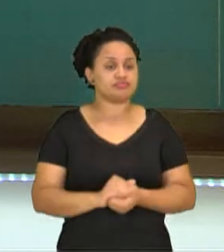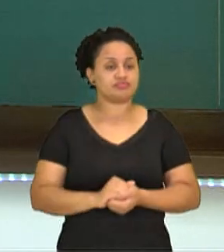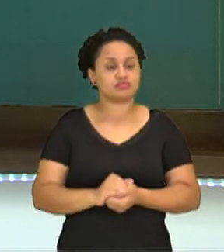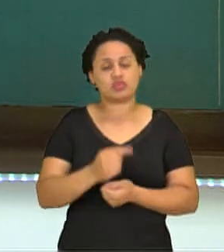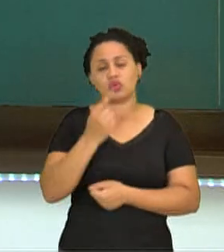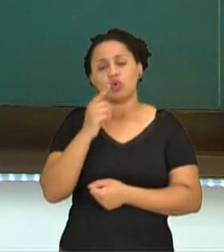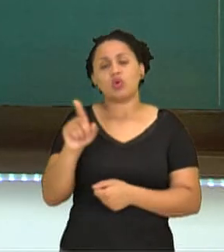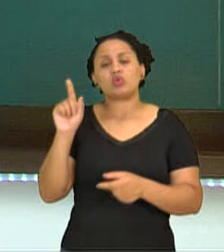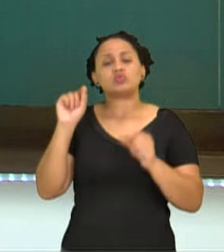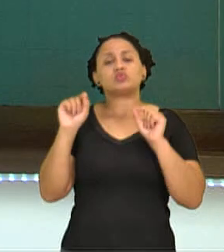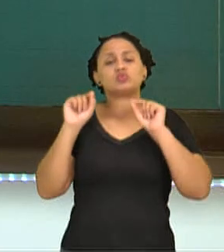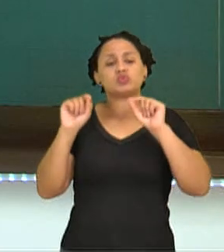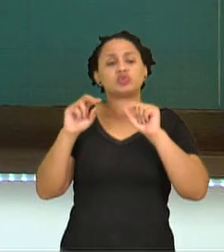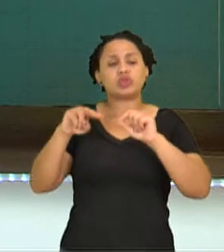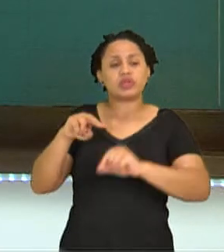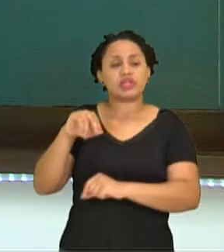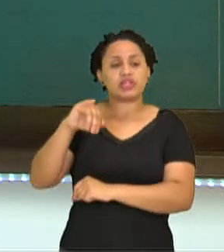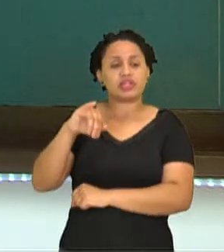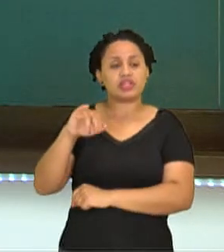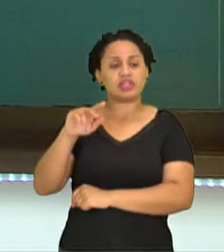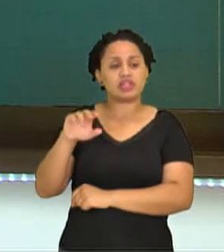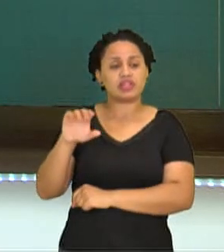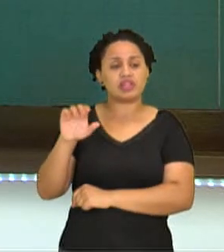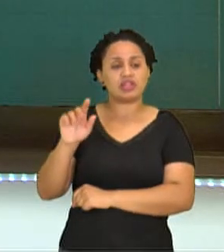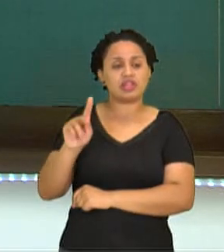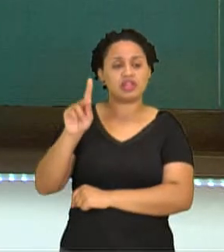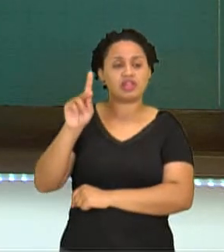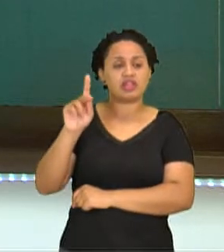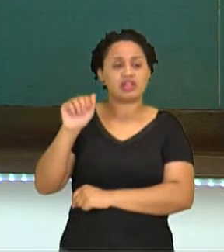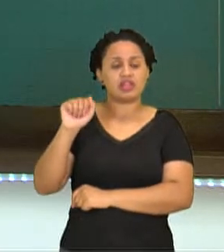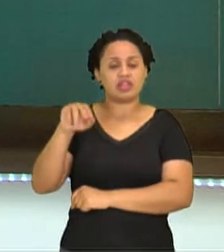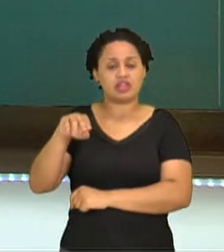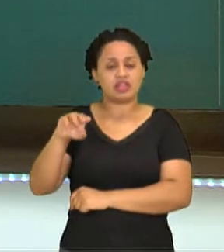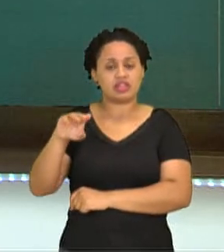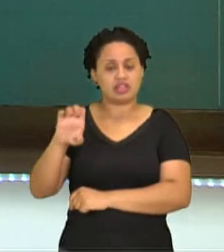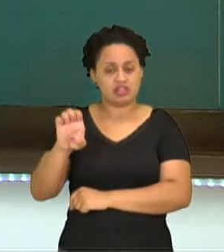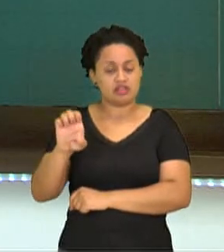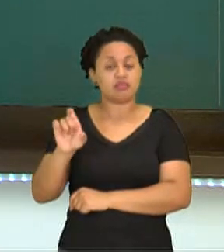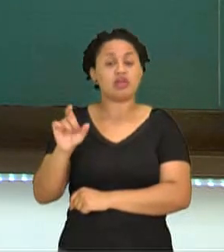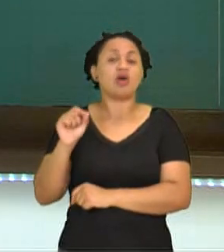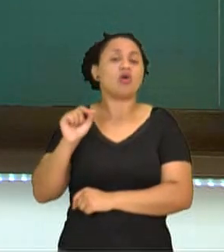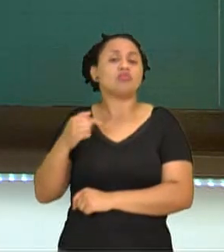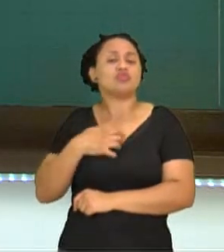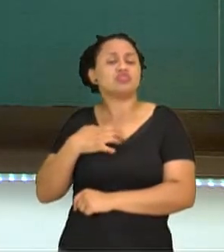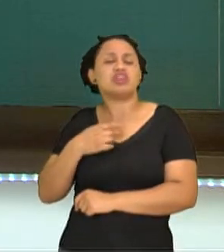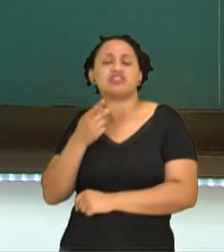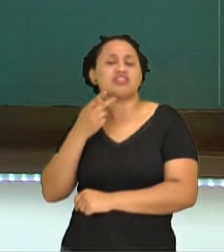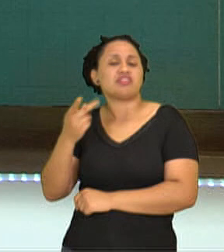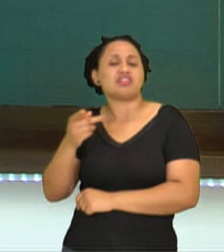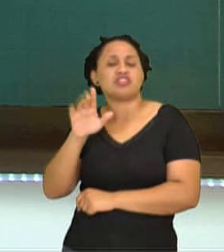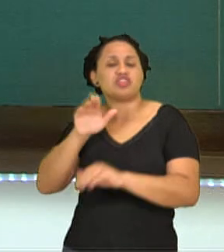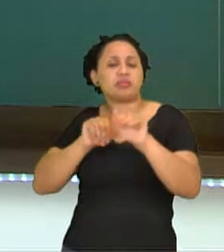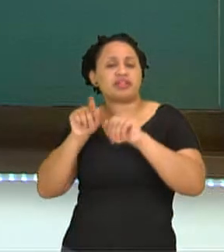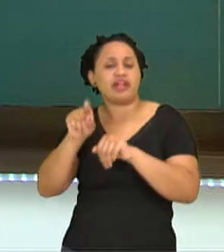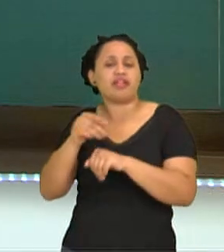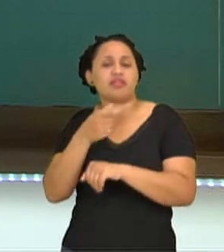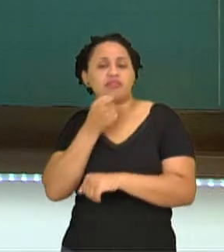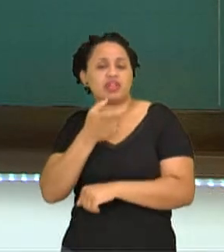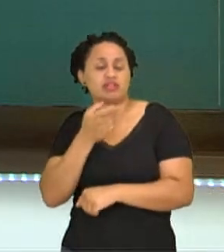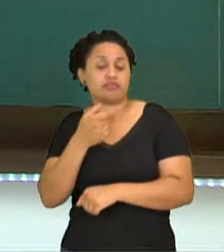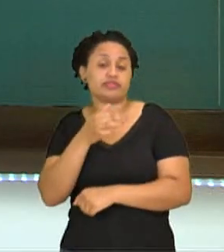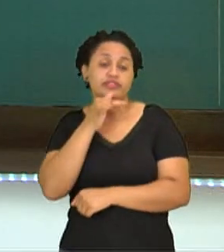nickname. Nickname é o apelido. Como essa pessoa é chamada costumeiramente? Por exemplo, eu